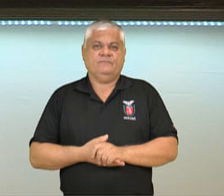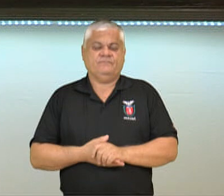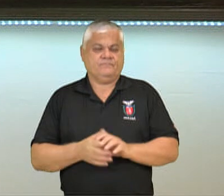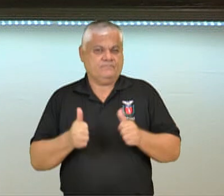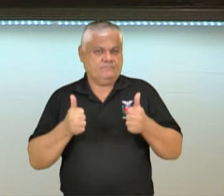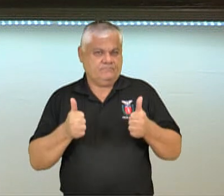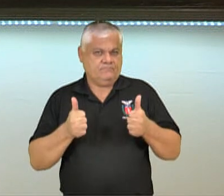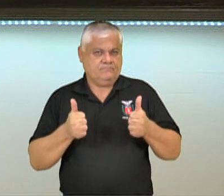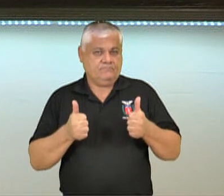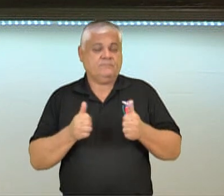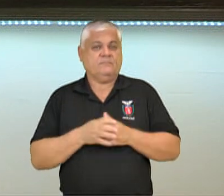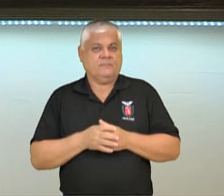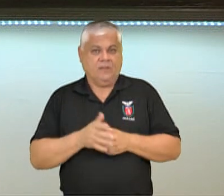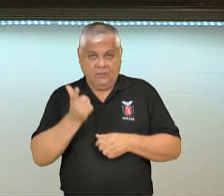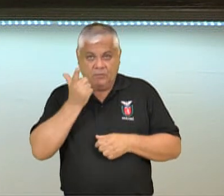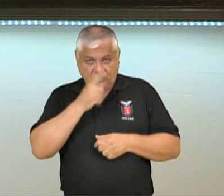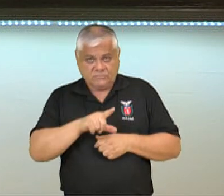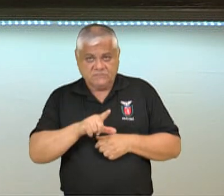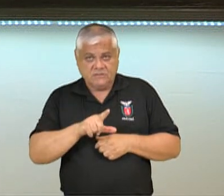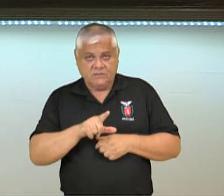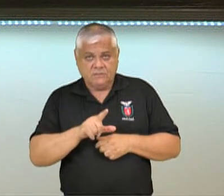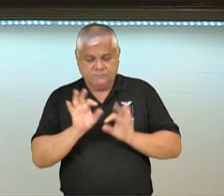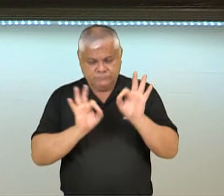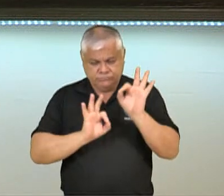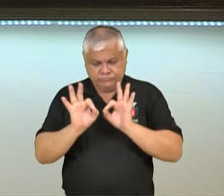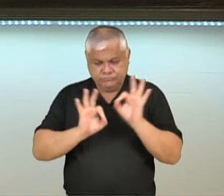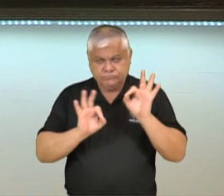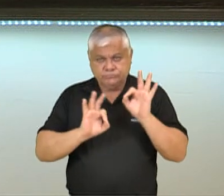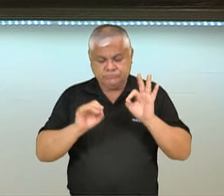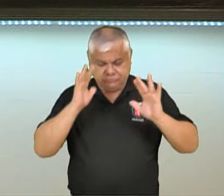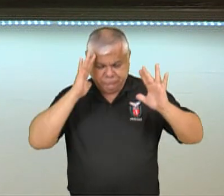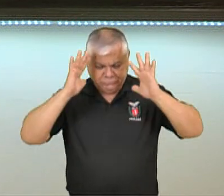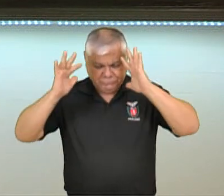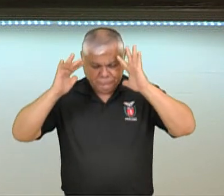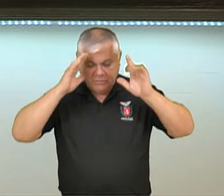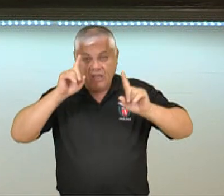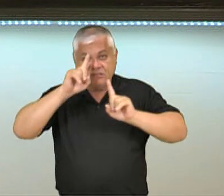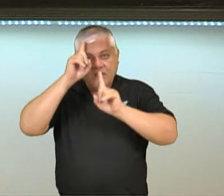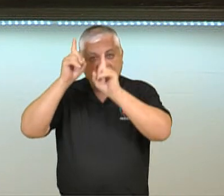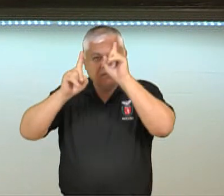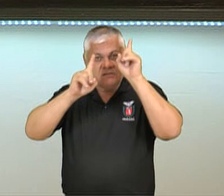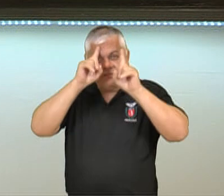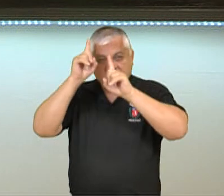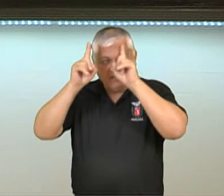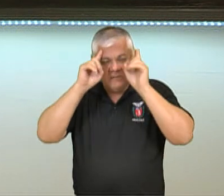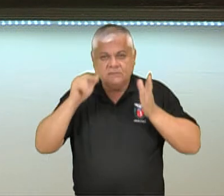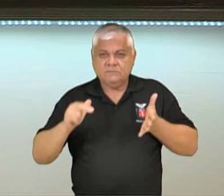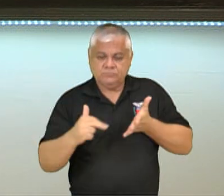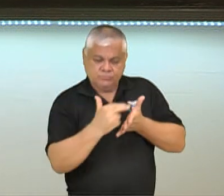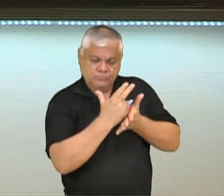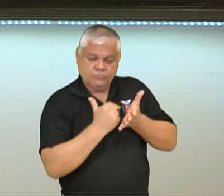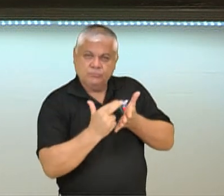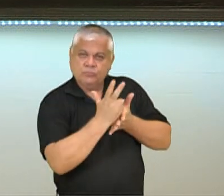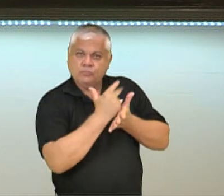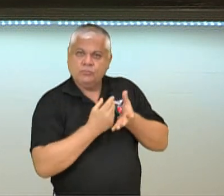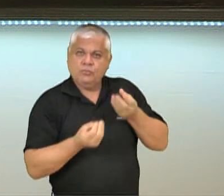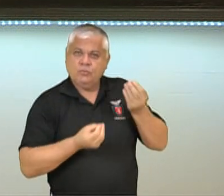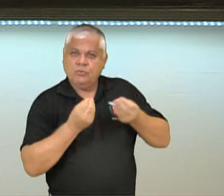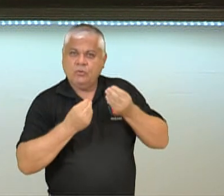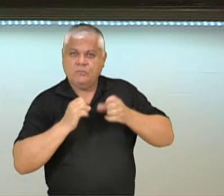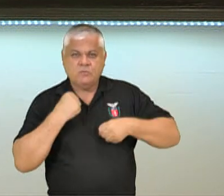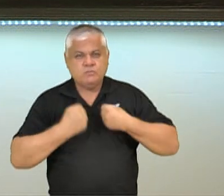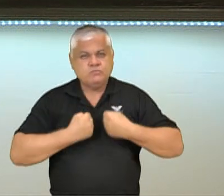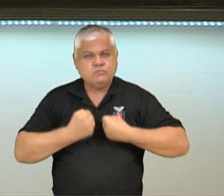Muito bem, pessoal, espero que você tenha conseguido aí ter várias ideias de como a gente pode realizar a atividade